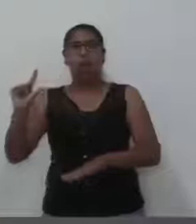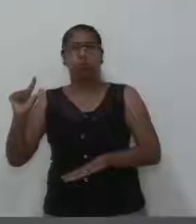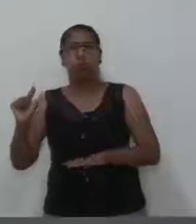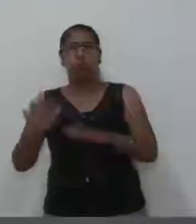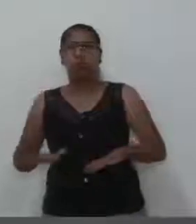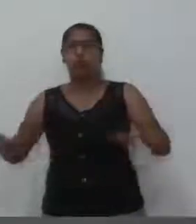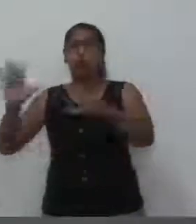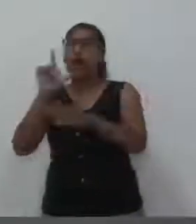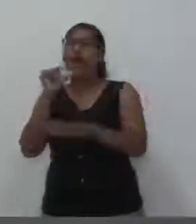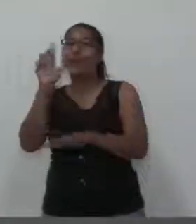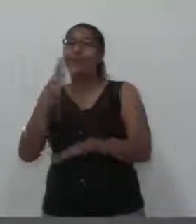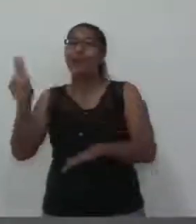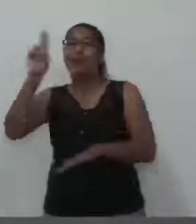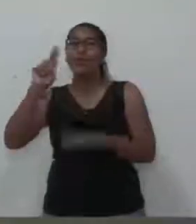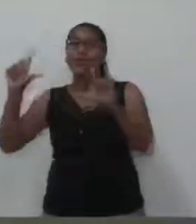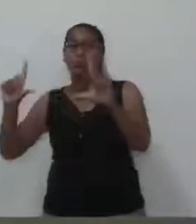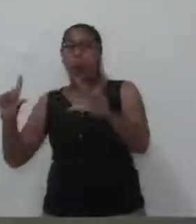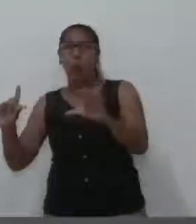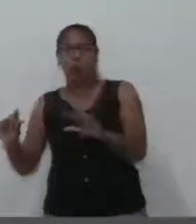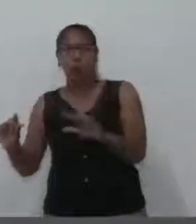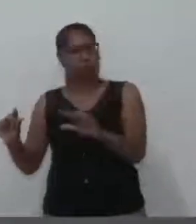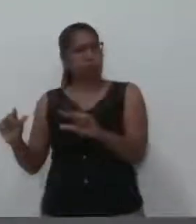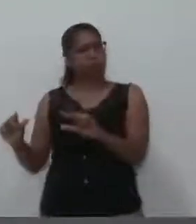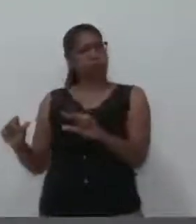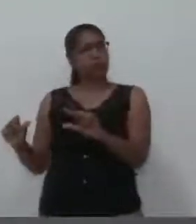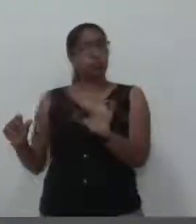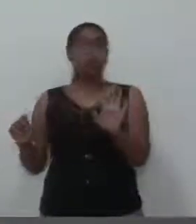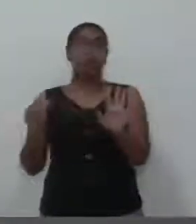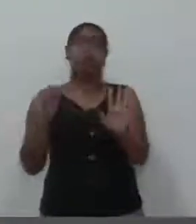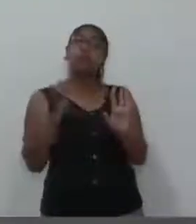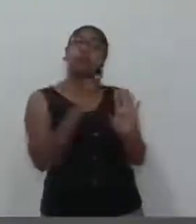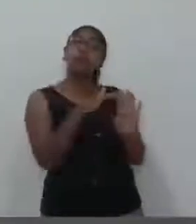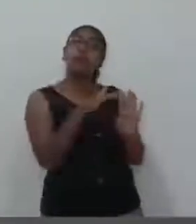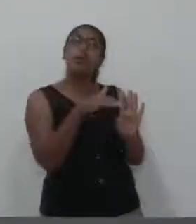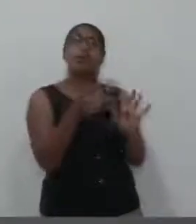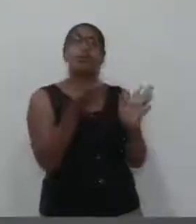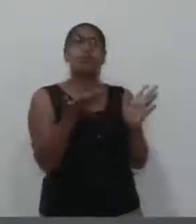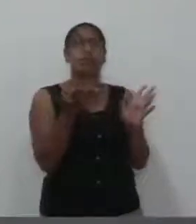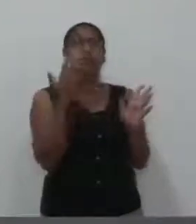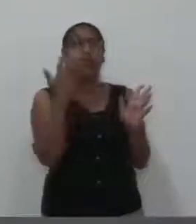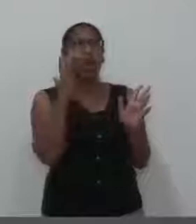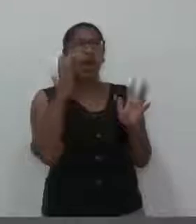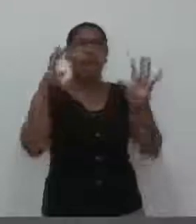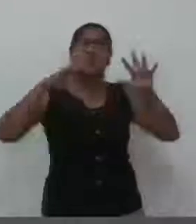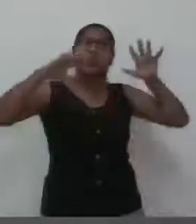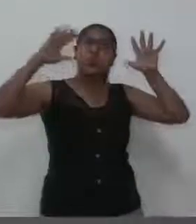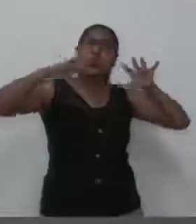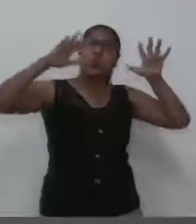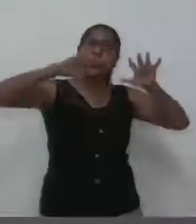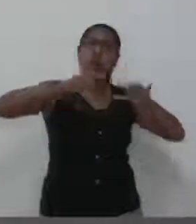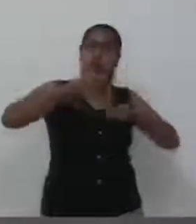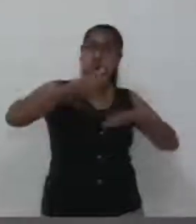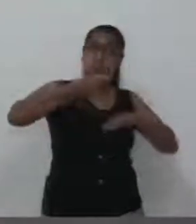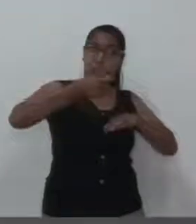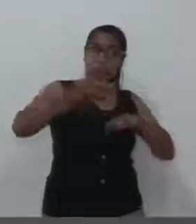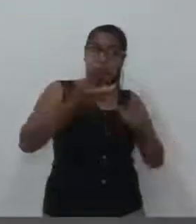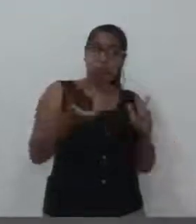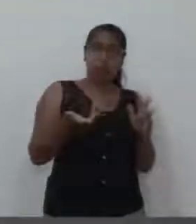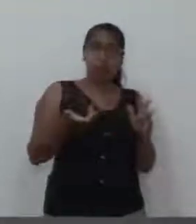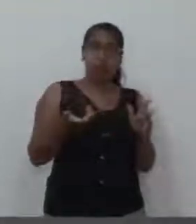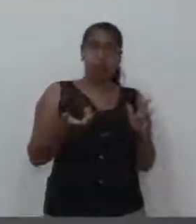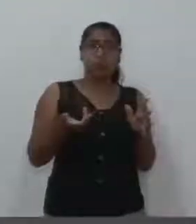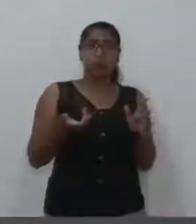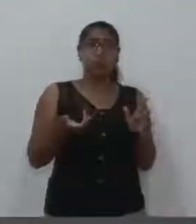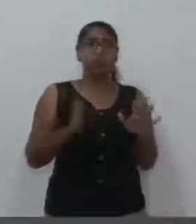Aí, para ser justo, eu falei assim, pode ser que choveu menos, né? Que é a conversa que tem. Aí não mexe com matemática, amo matemática. E aí, só